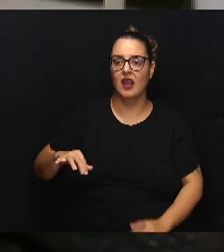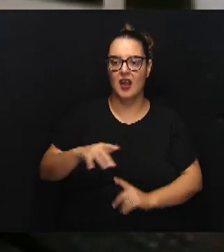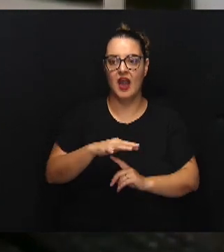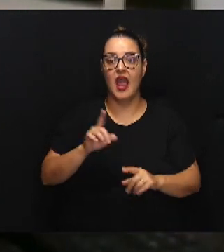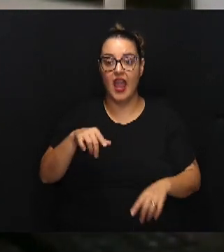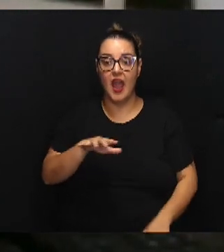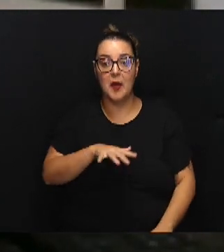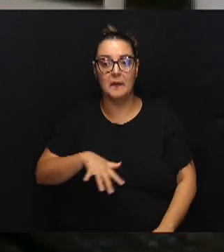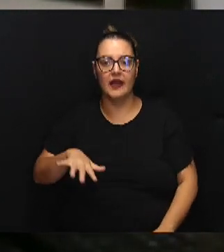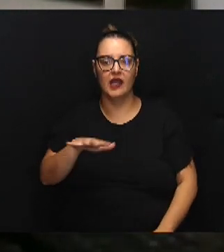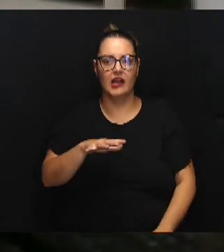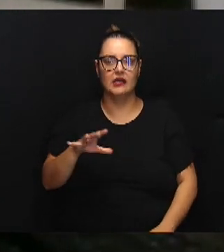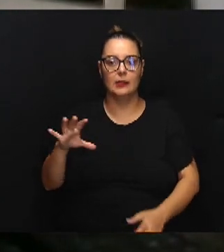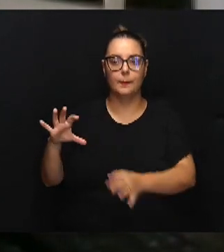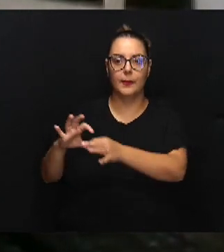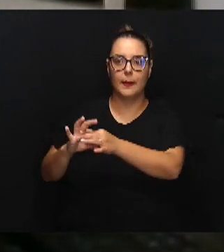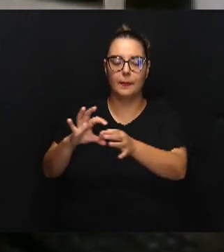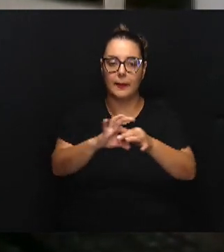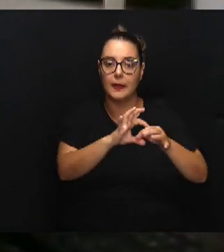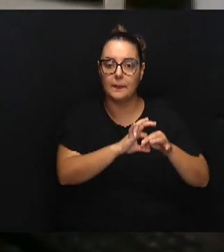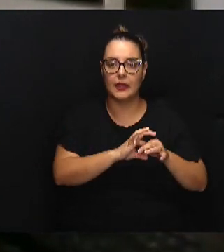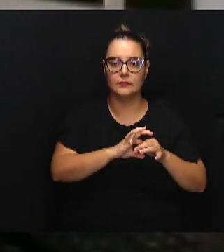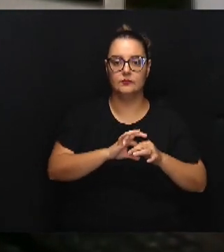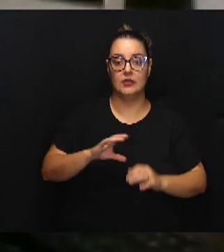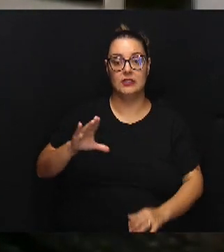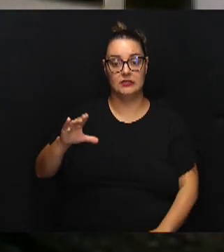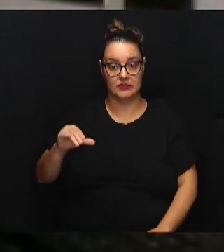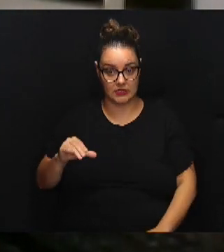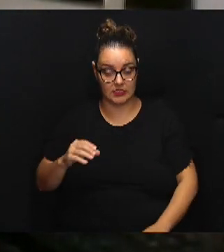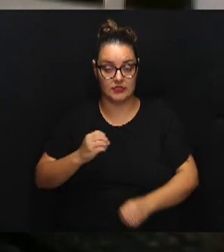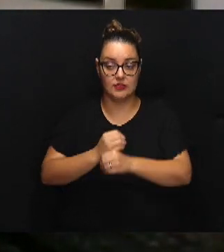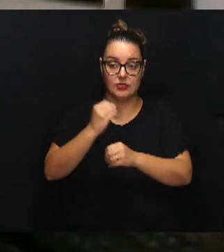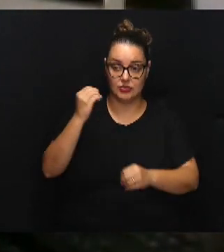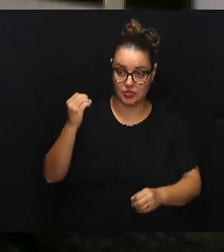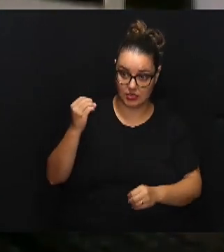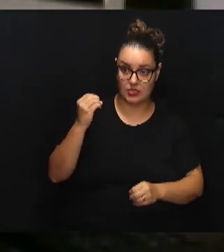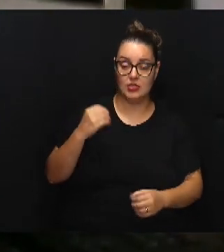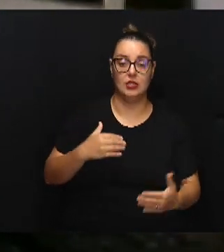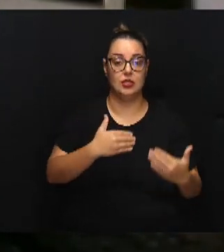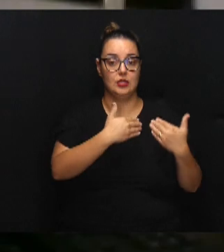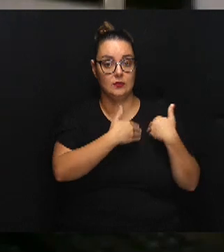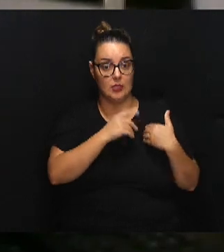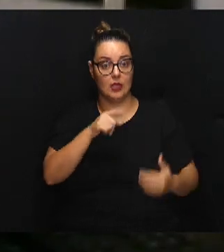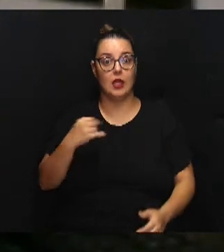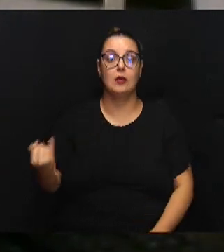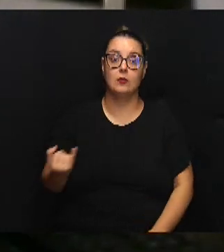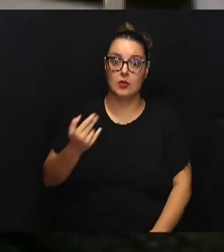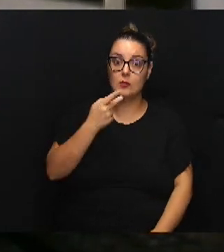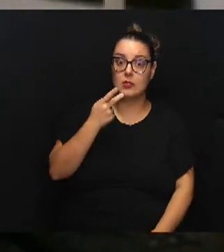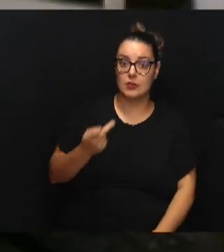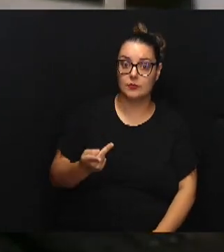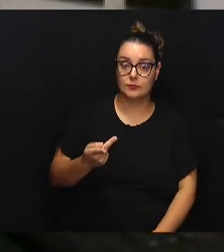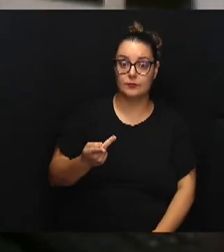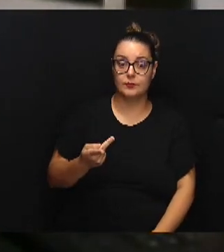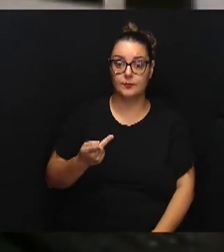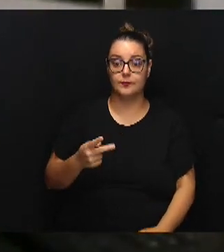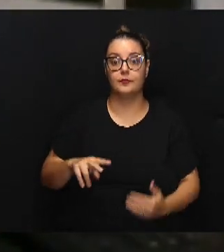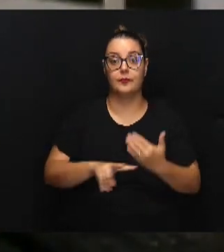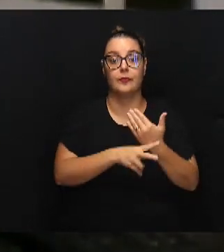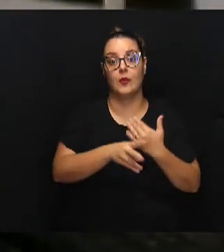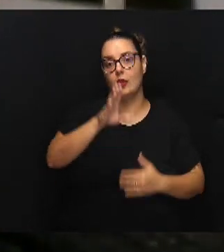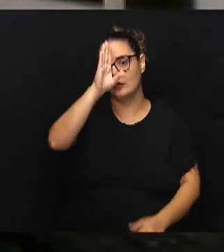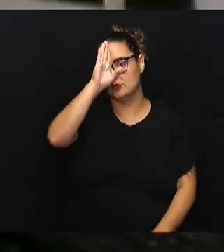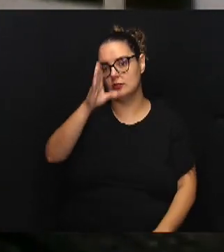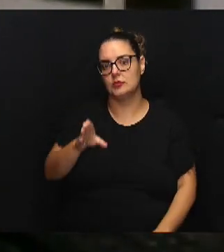une, conecta ciência, engenharia e responsabilidade, né? É importante mencionar isso, e que gera um impacto direto no